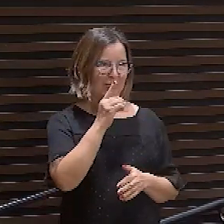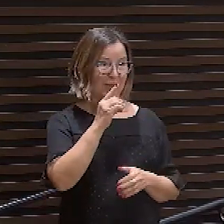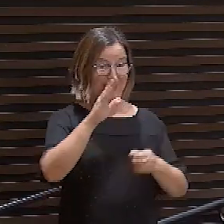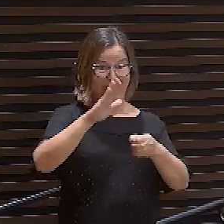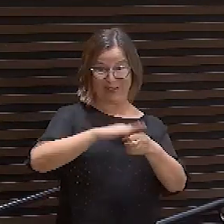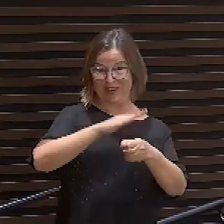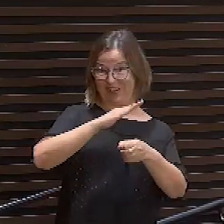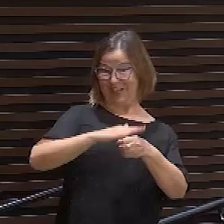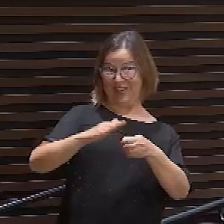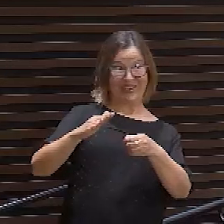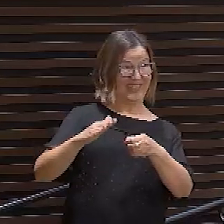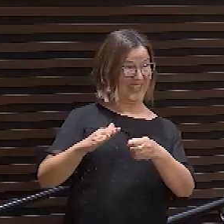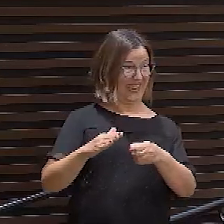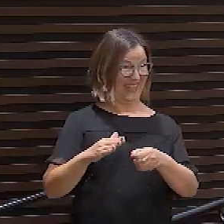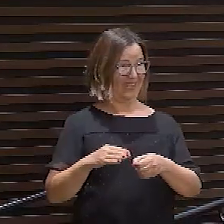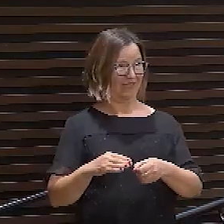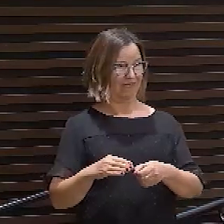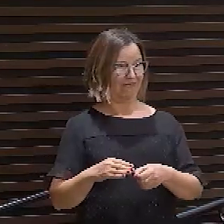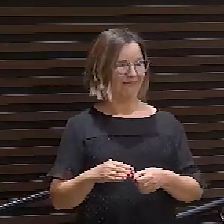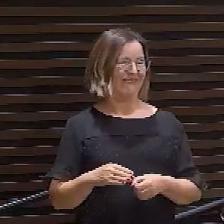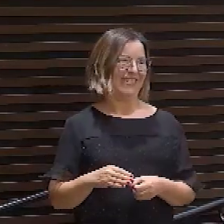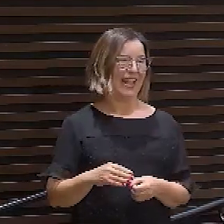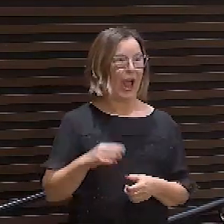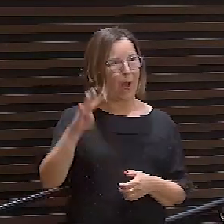no conforto da sua casa.